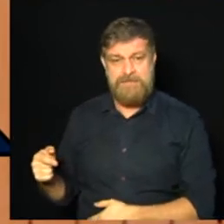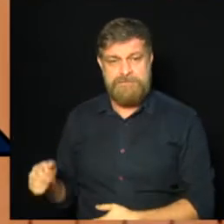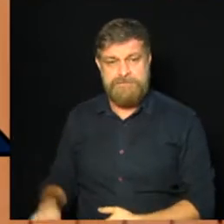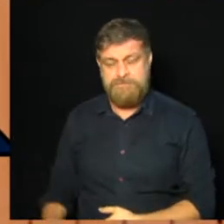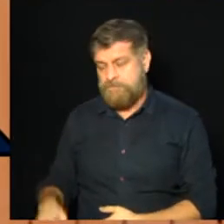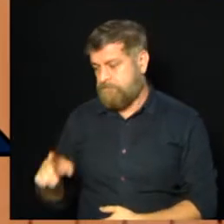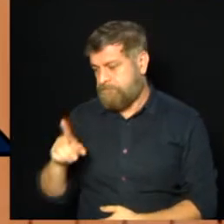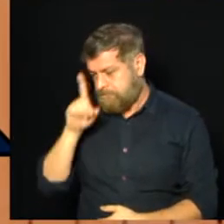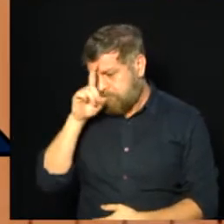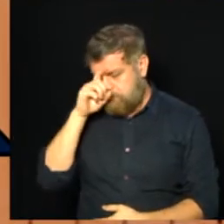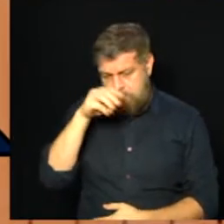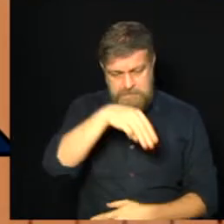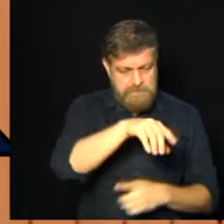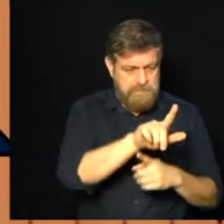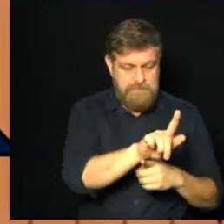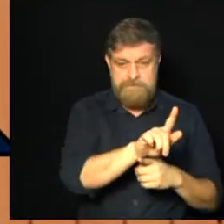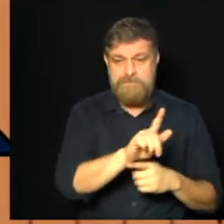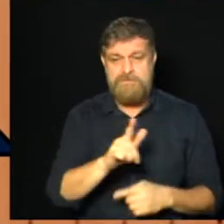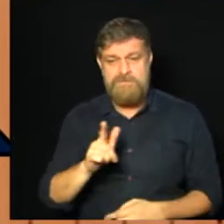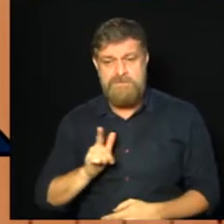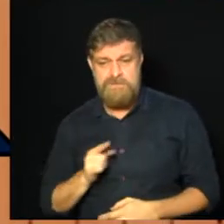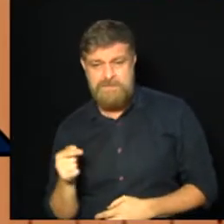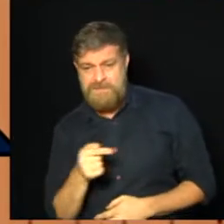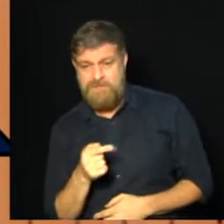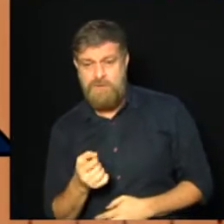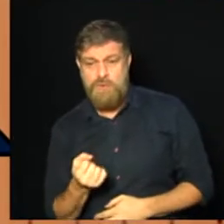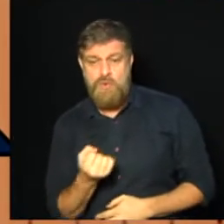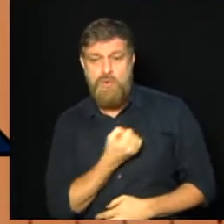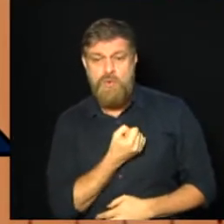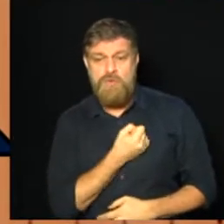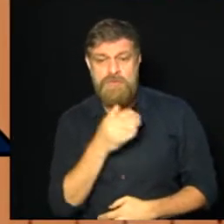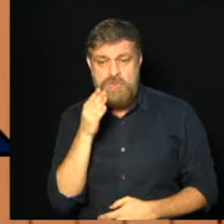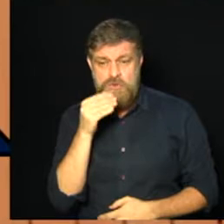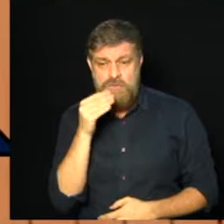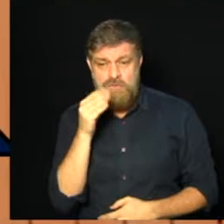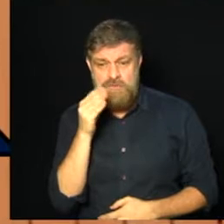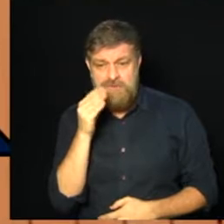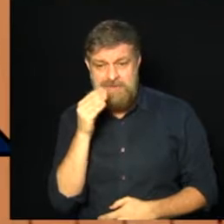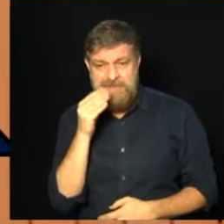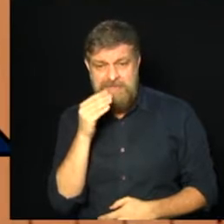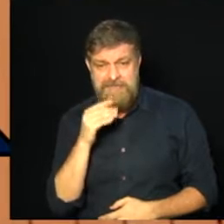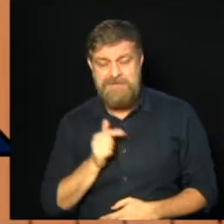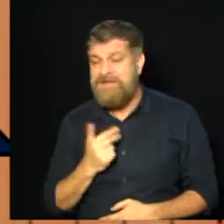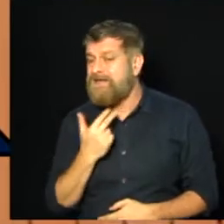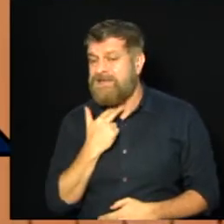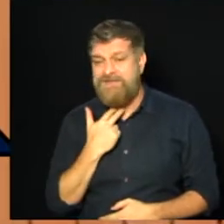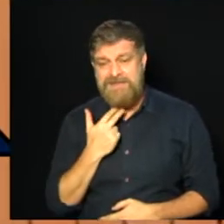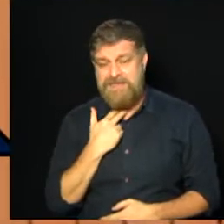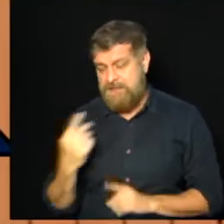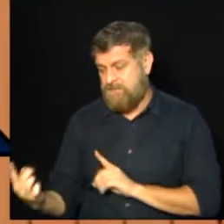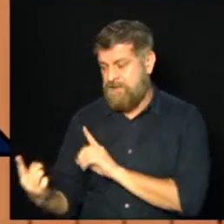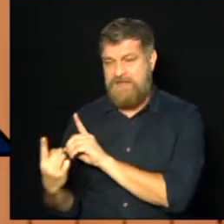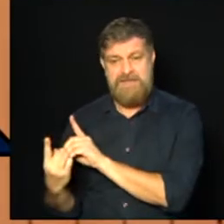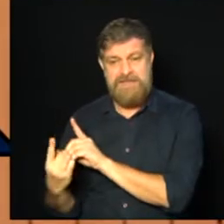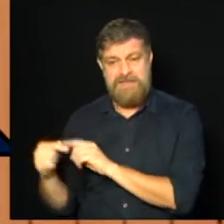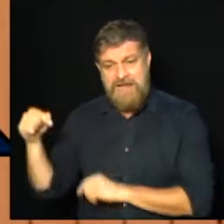Hospital Mário Gatti, enfim, com o número de trabalhadores que havia, então, não daria conta de